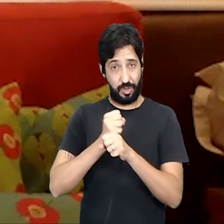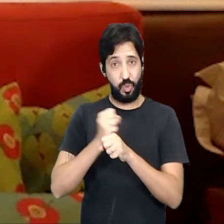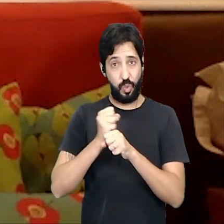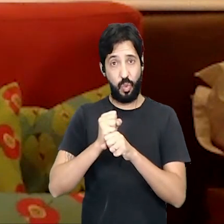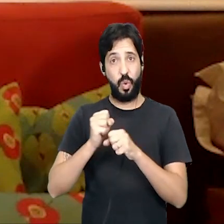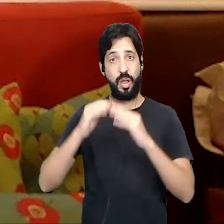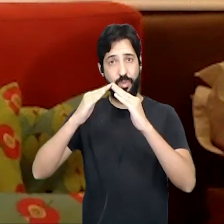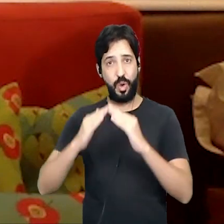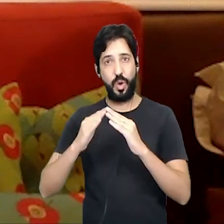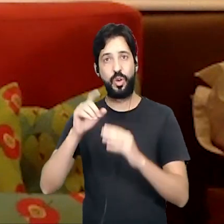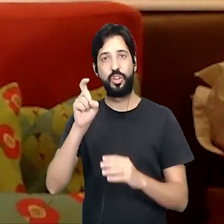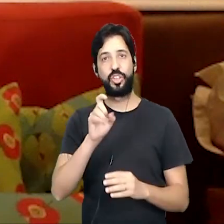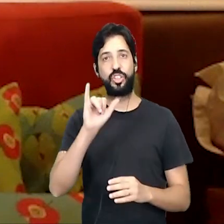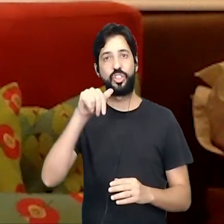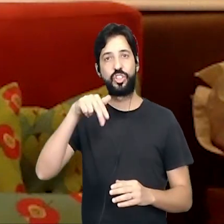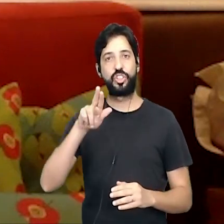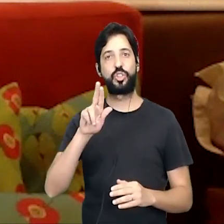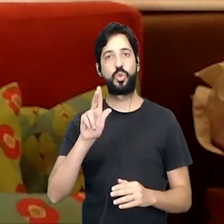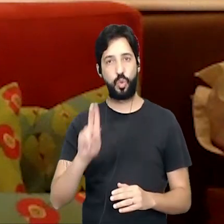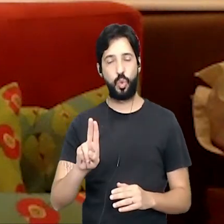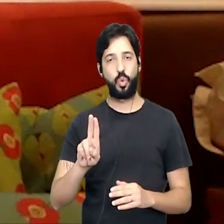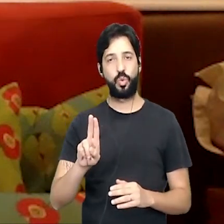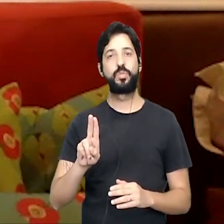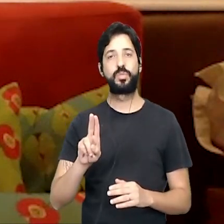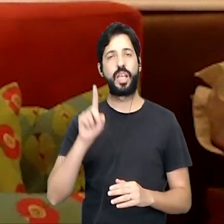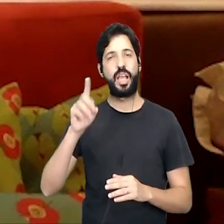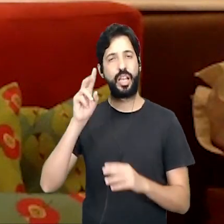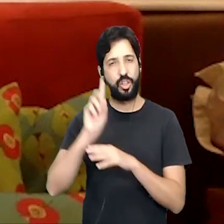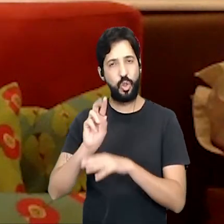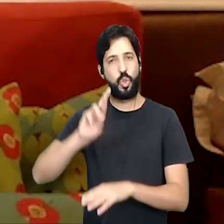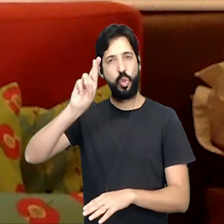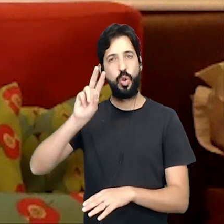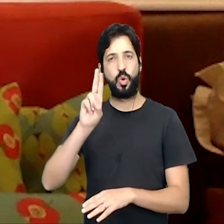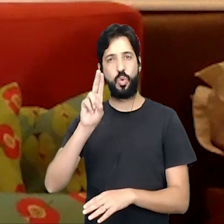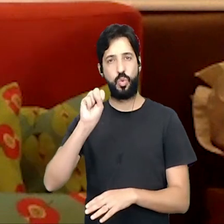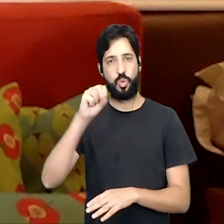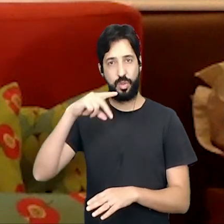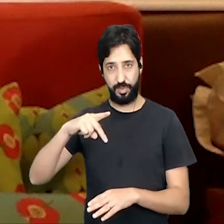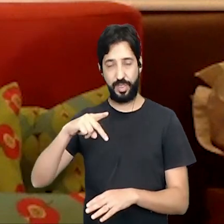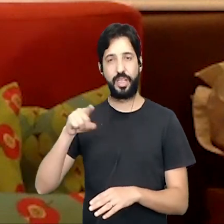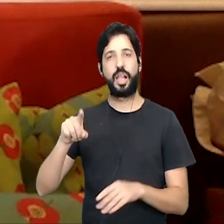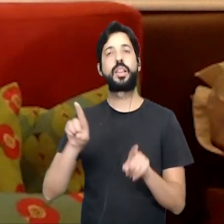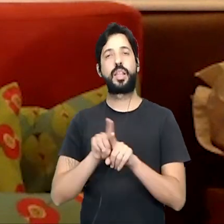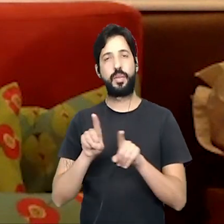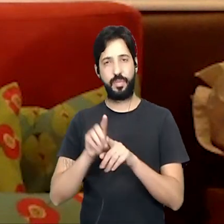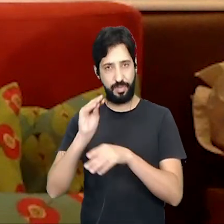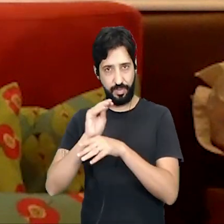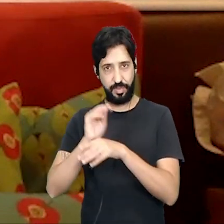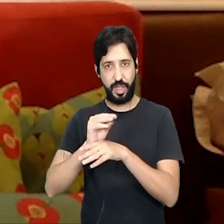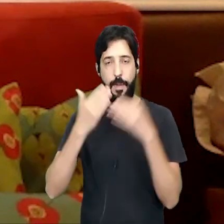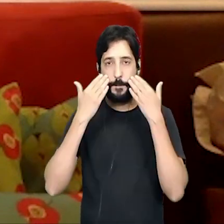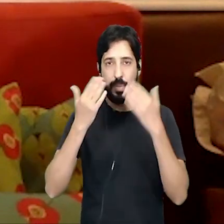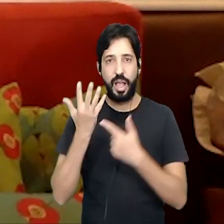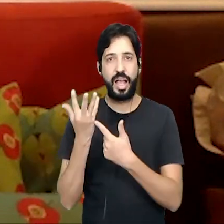5 anos no Parque do Xingu com os Camaiurá, é doutoranda pela USP e é diretora e curadora da